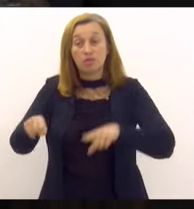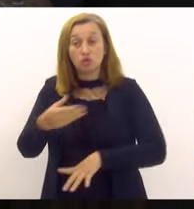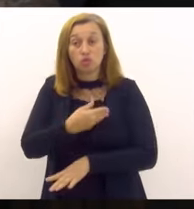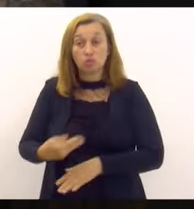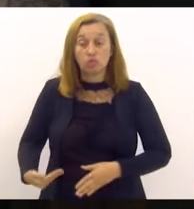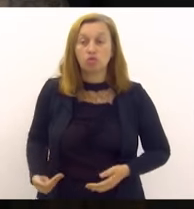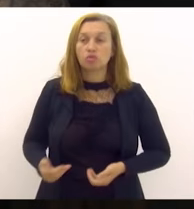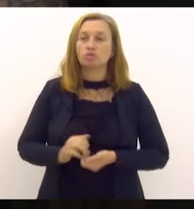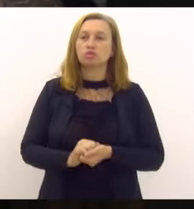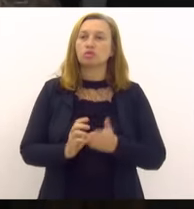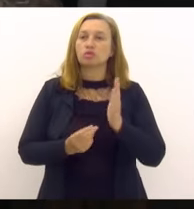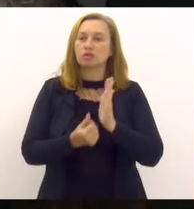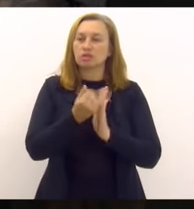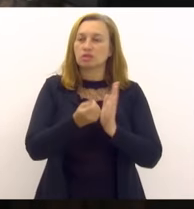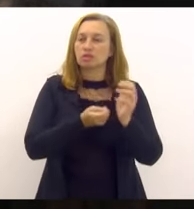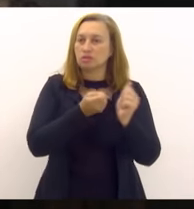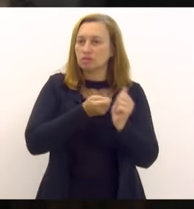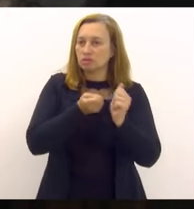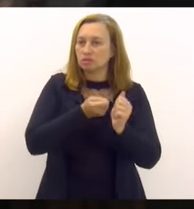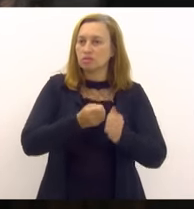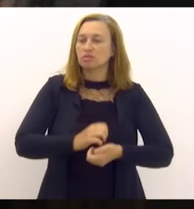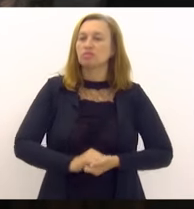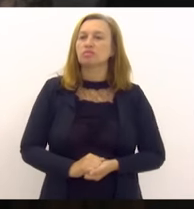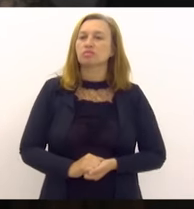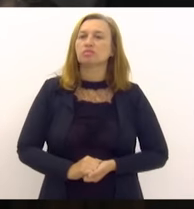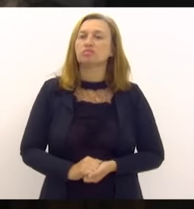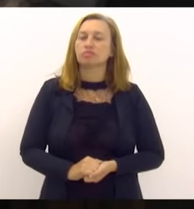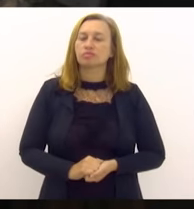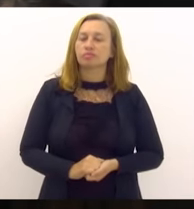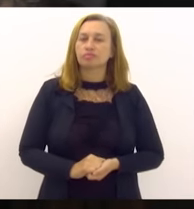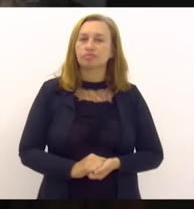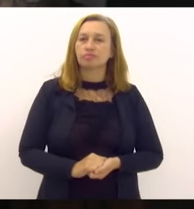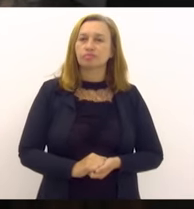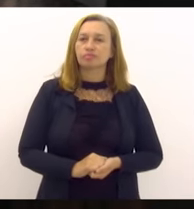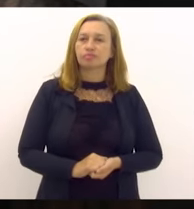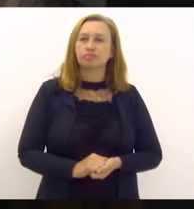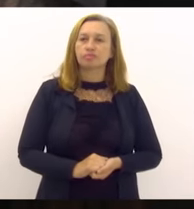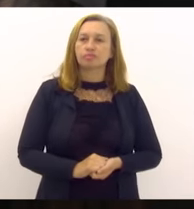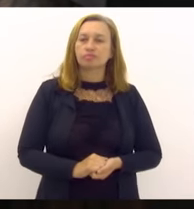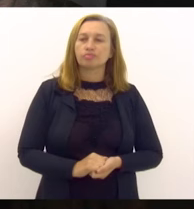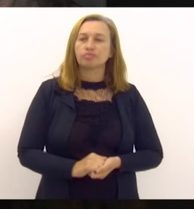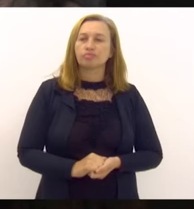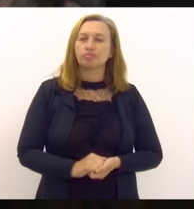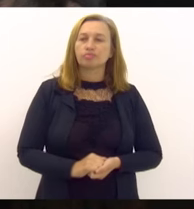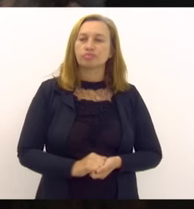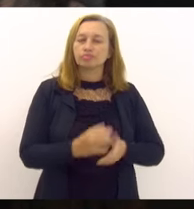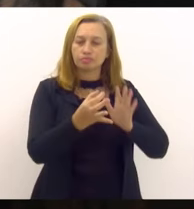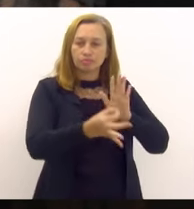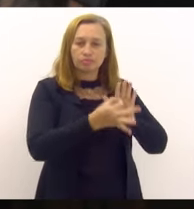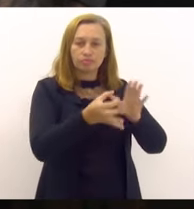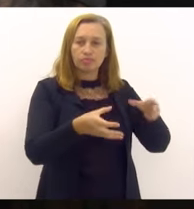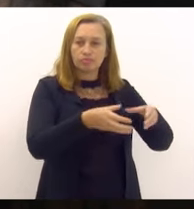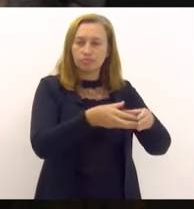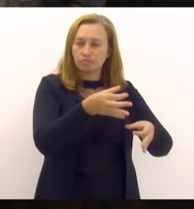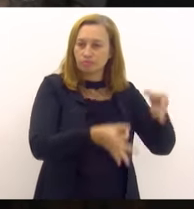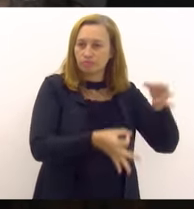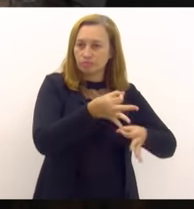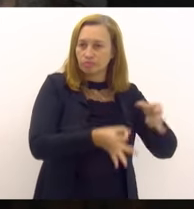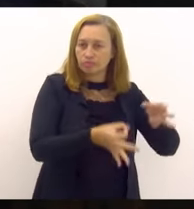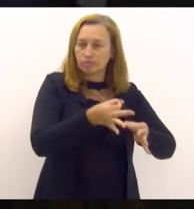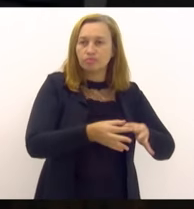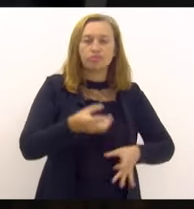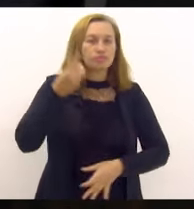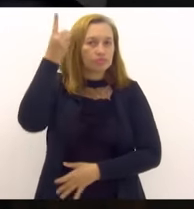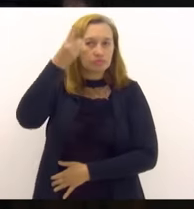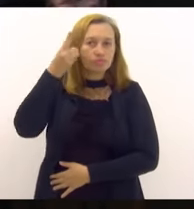Públicos e de Orçamento, Finanças, Fiscalização Financeira e Controle. Para emitir parecer pela Comissão de